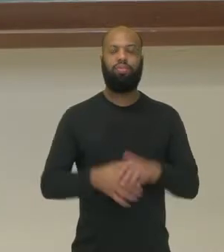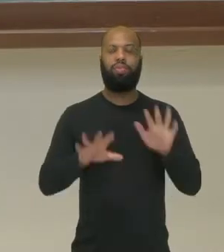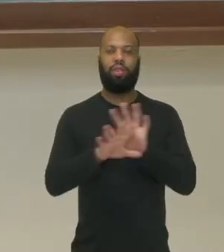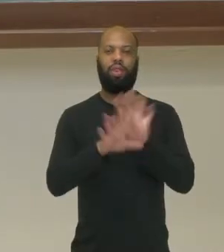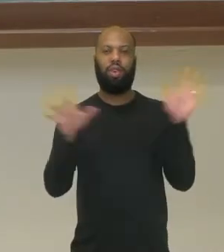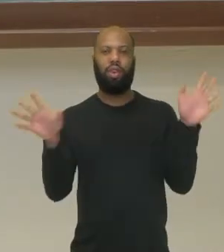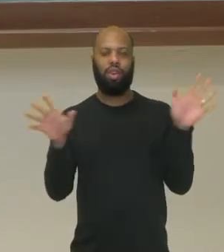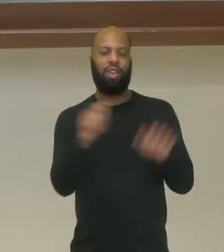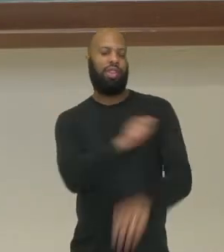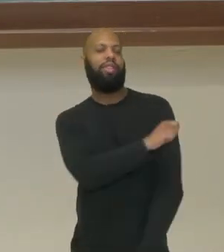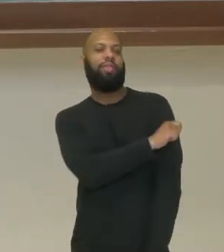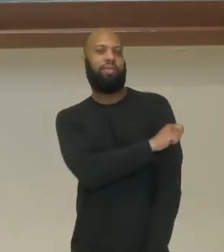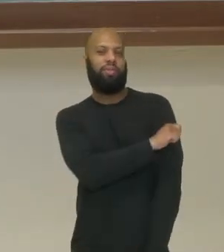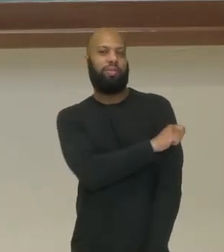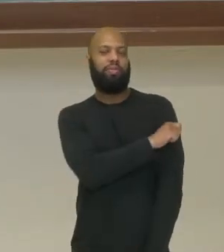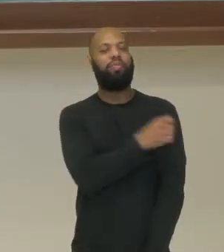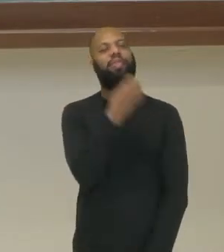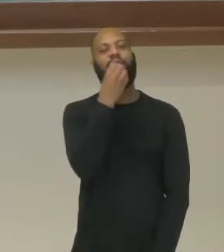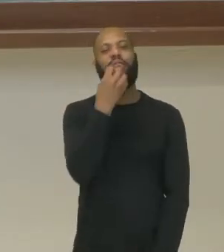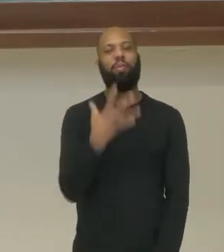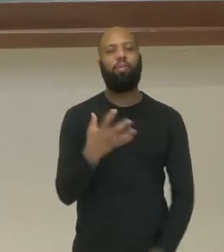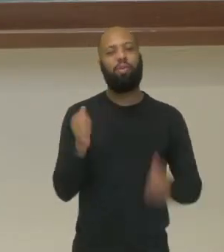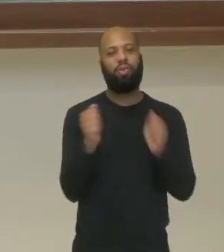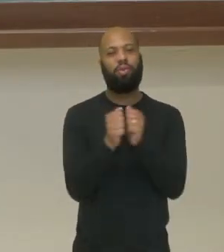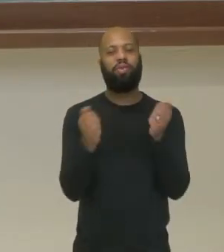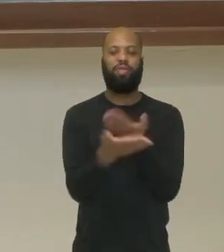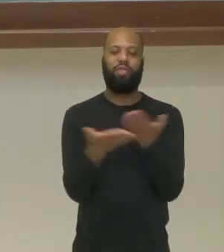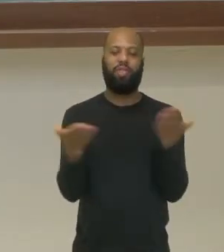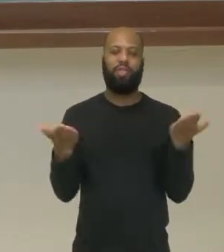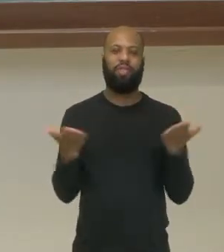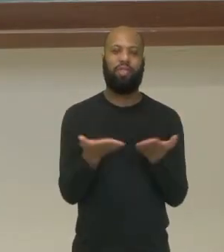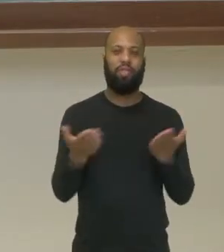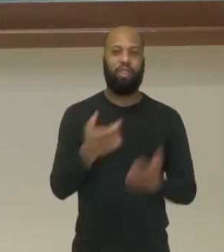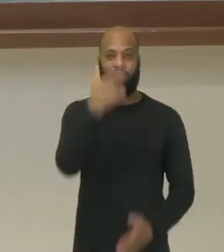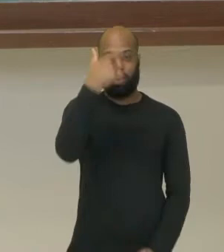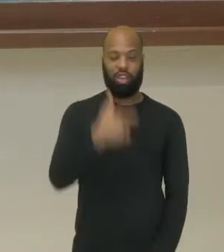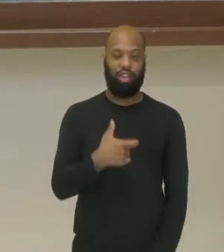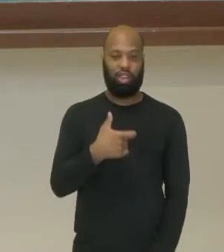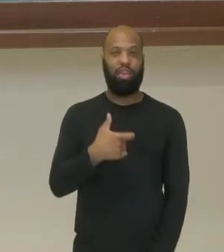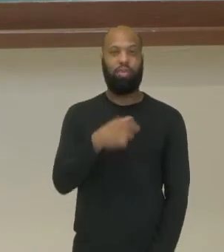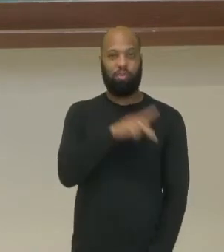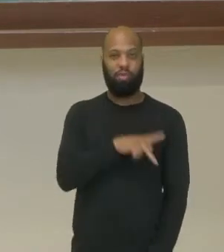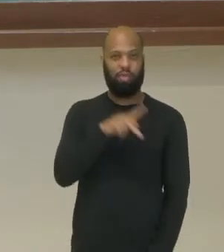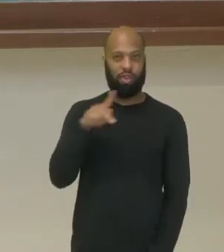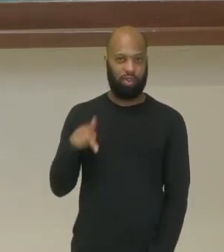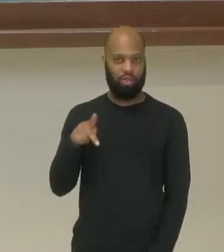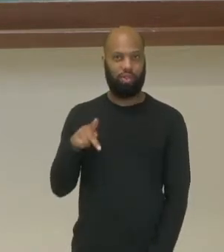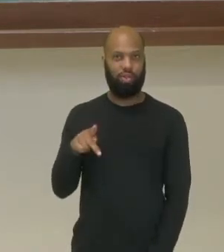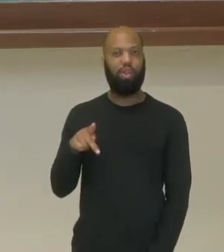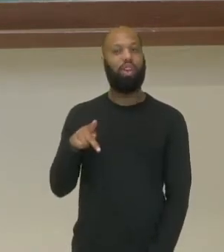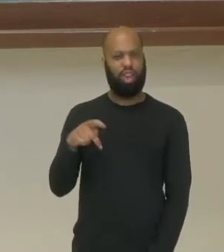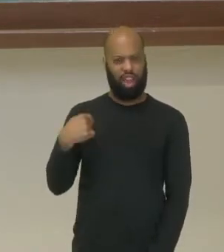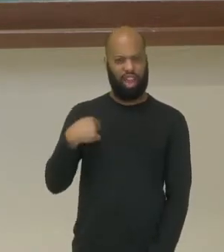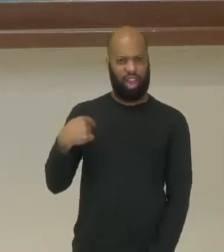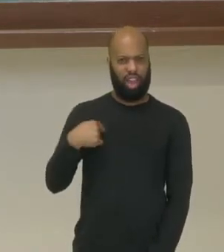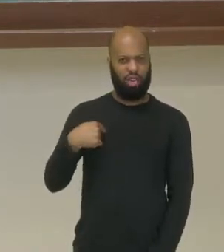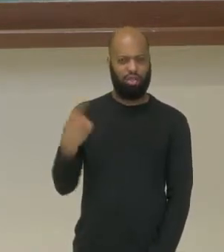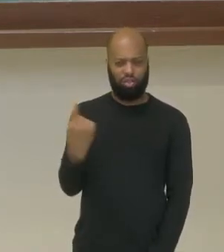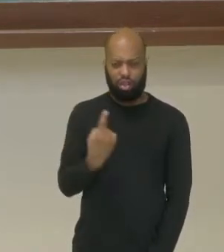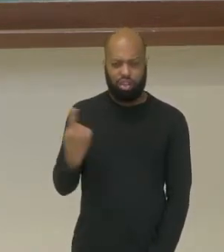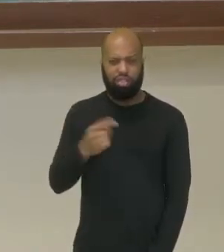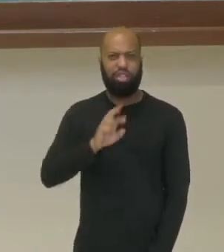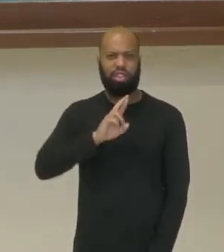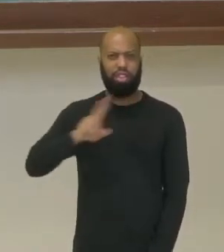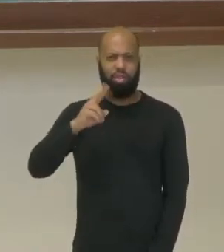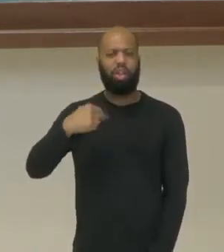Olá, queridos alunos, que bom estar aqui com você. Eu, professora Elisângela, e eu não estou sozinha, é isso mesmo.